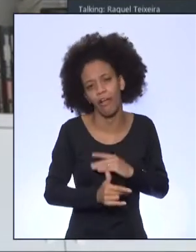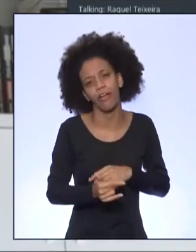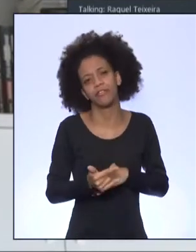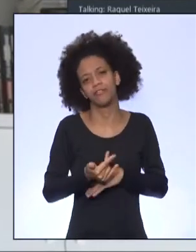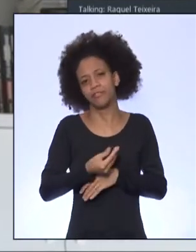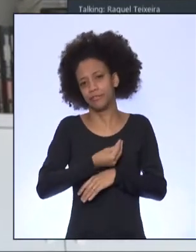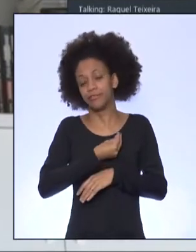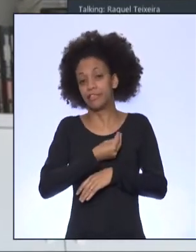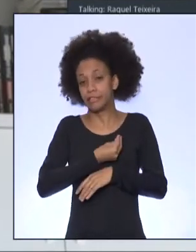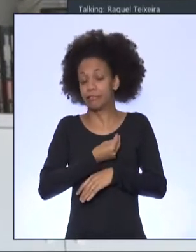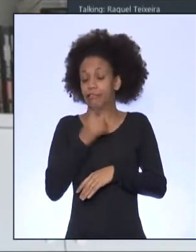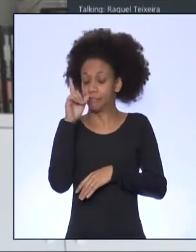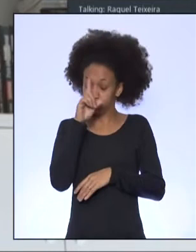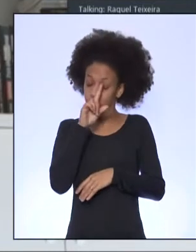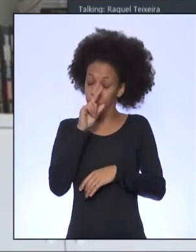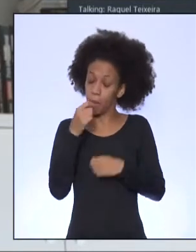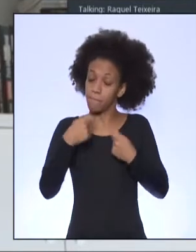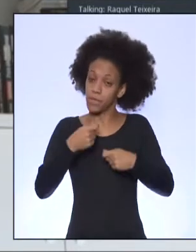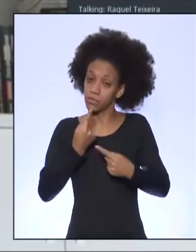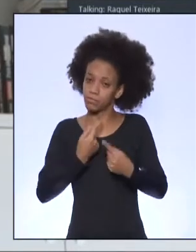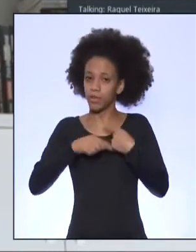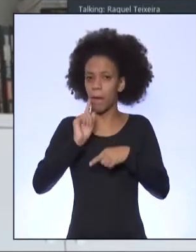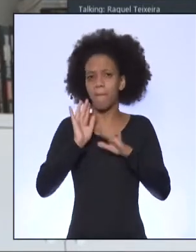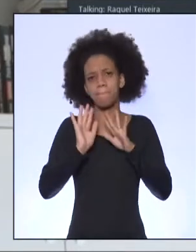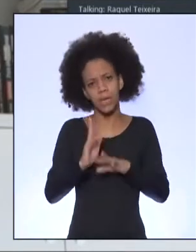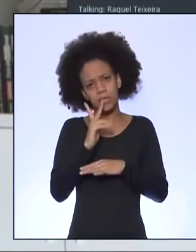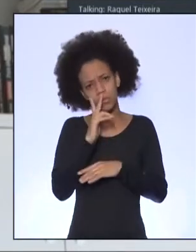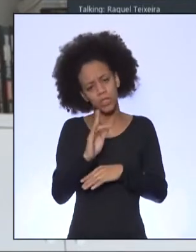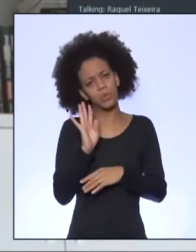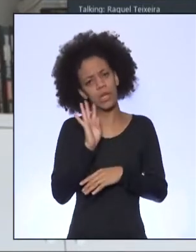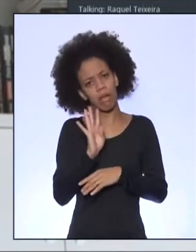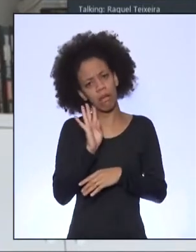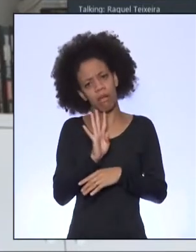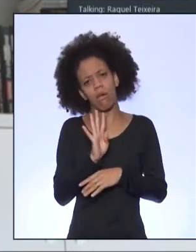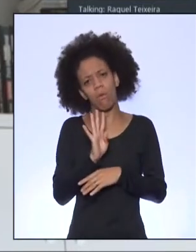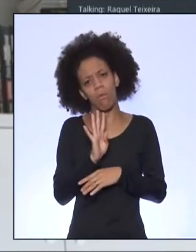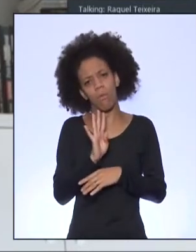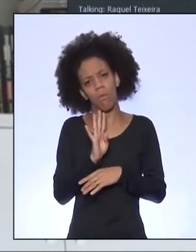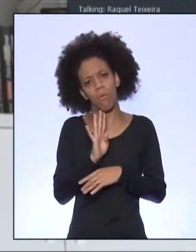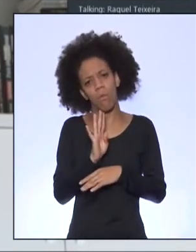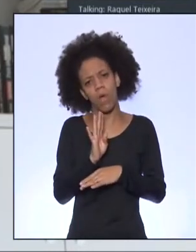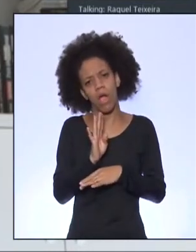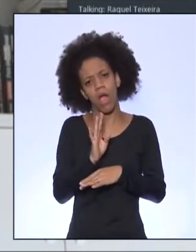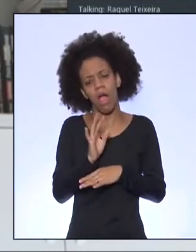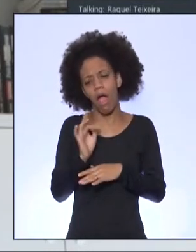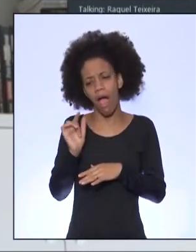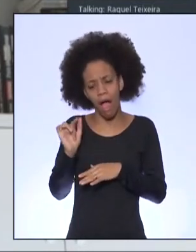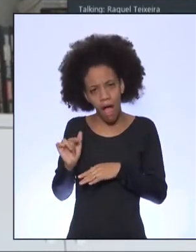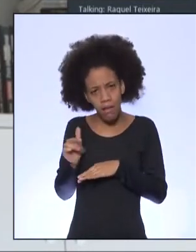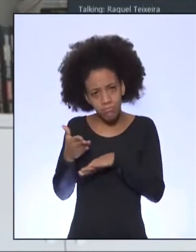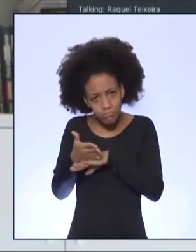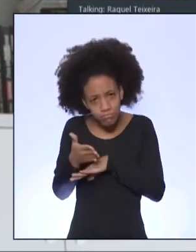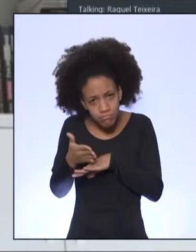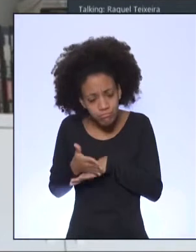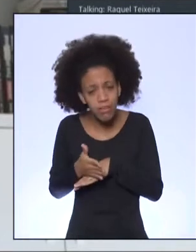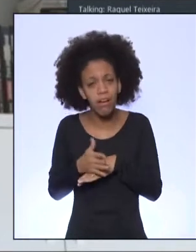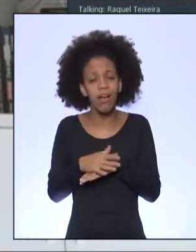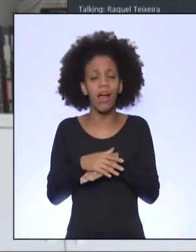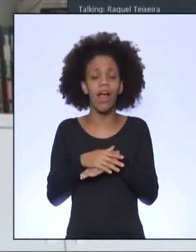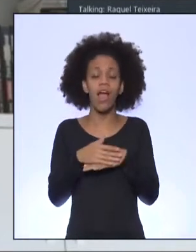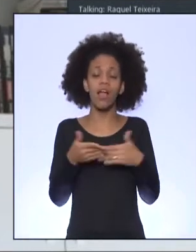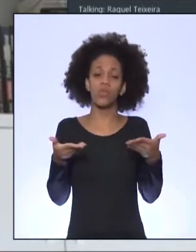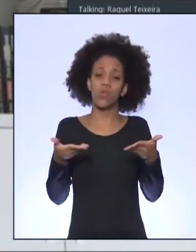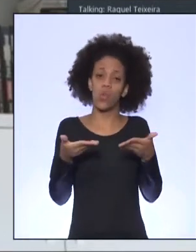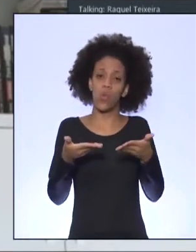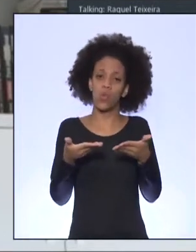ela teve que se reinventar. Mas o que eu acho muito legal em relação a essa presença da Tati aqui hoje é que,